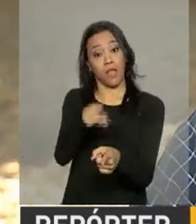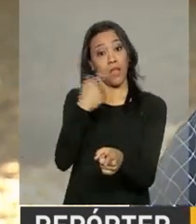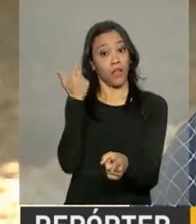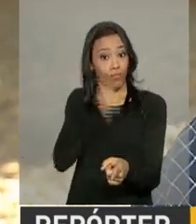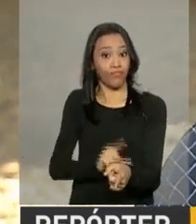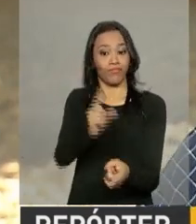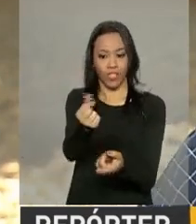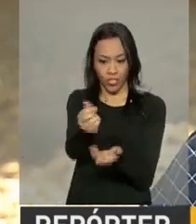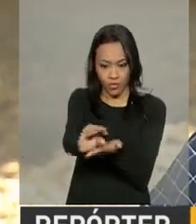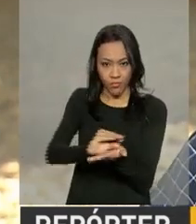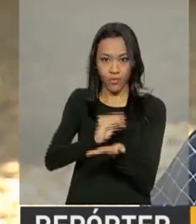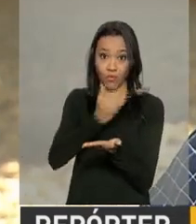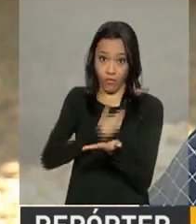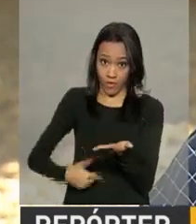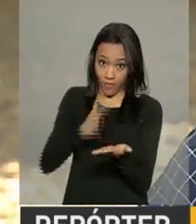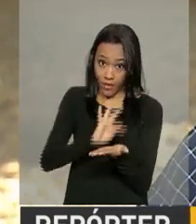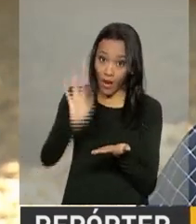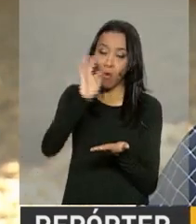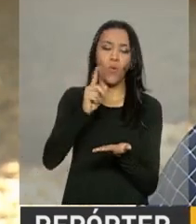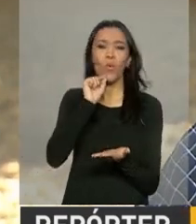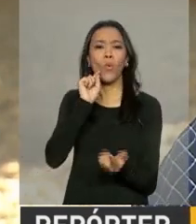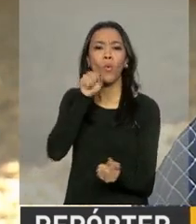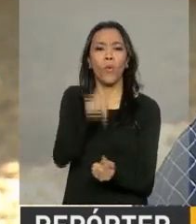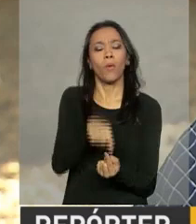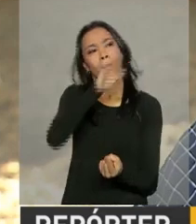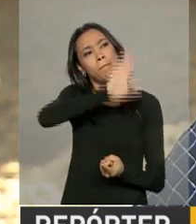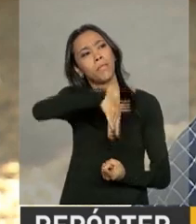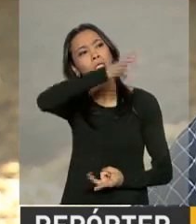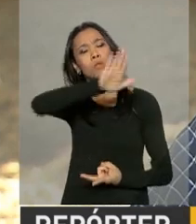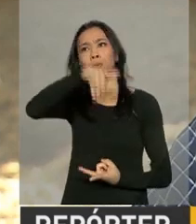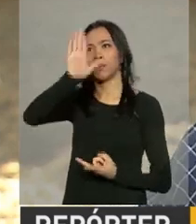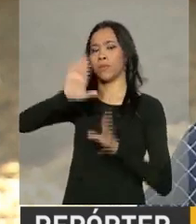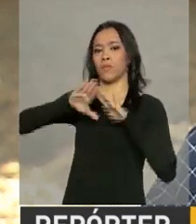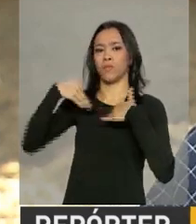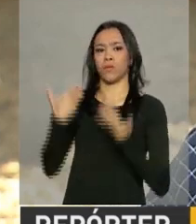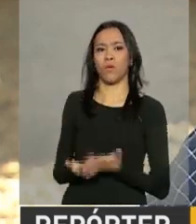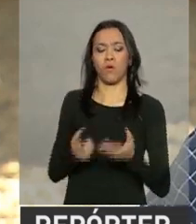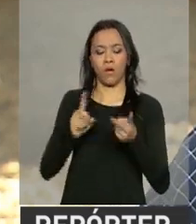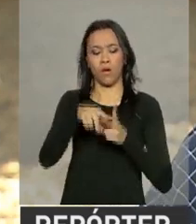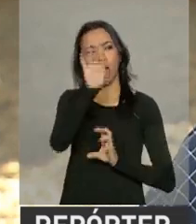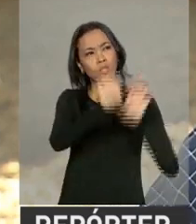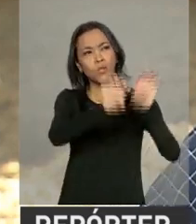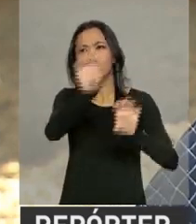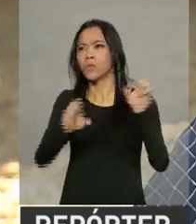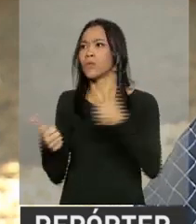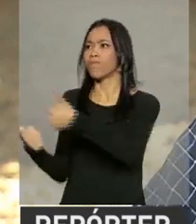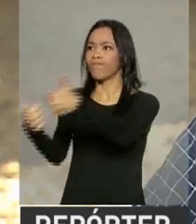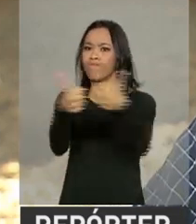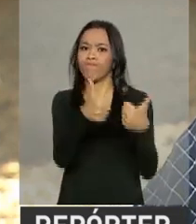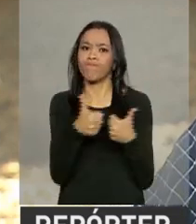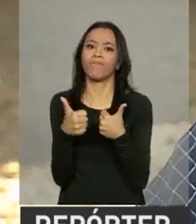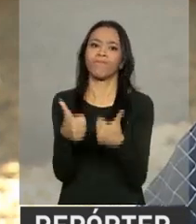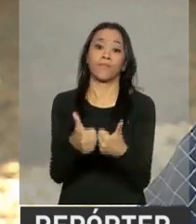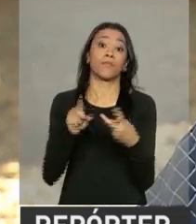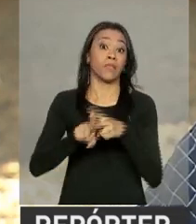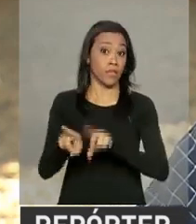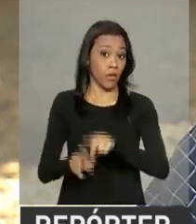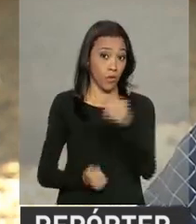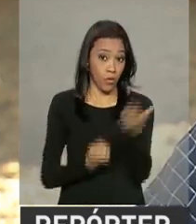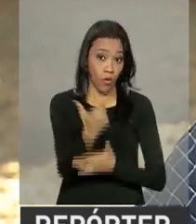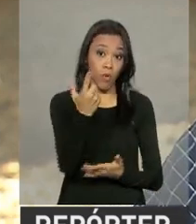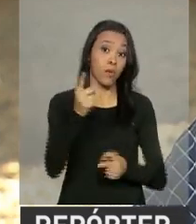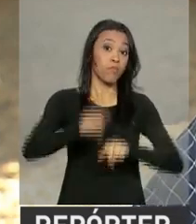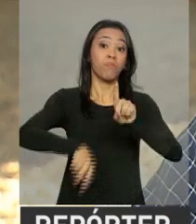para manutenção da pintura manutenção da infraestrutura em si também compra de